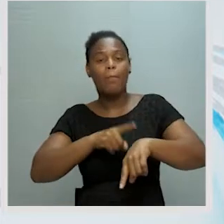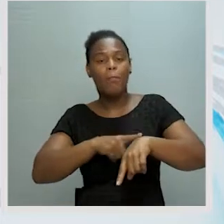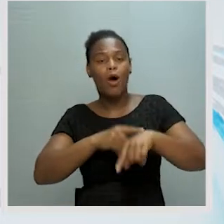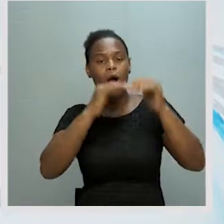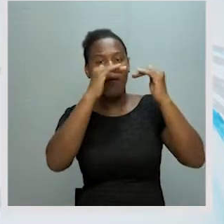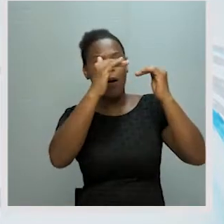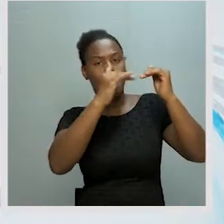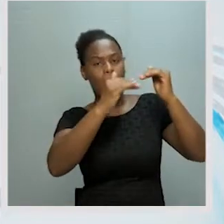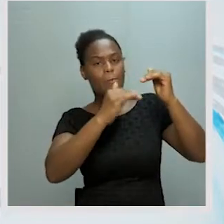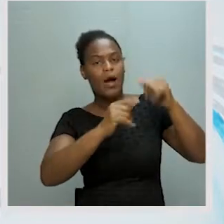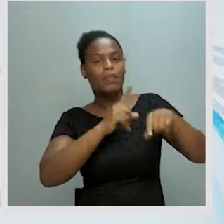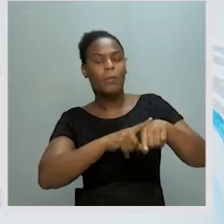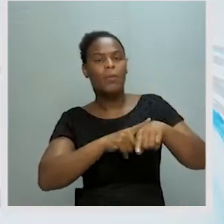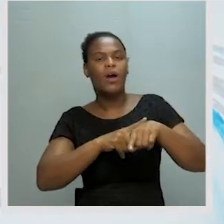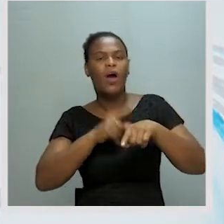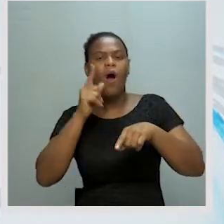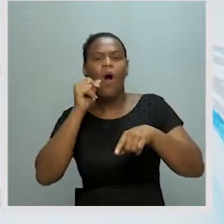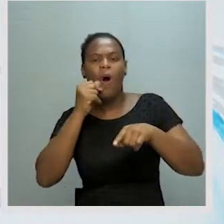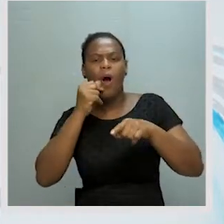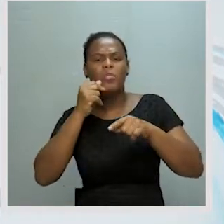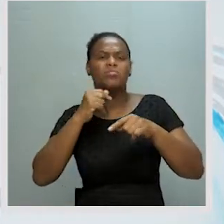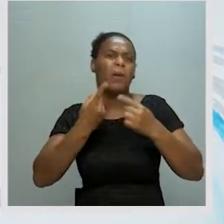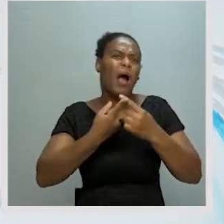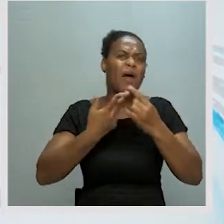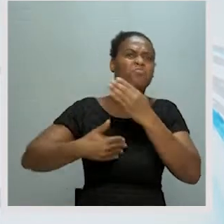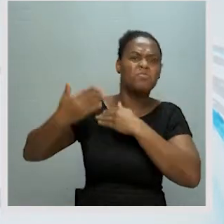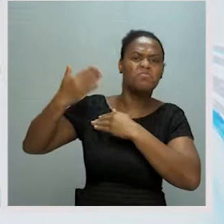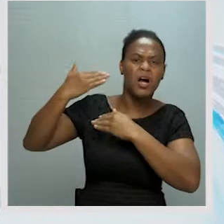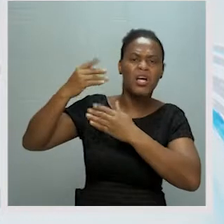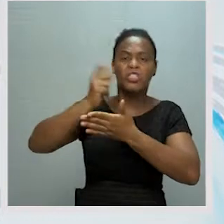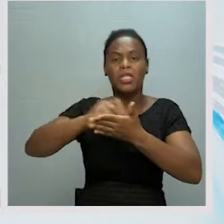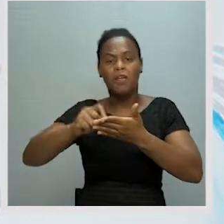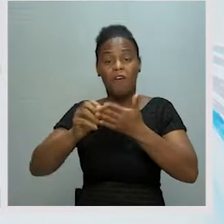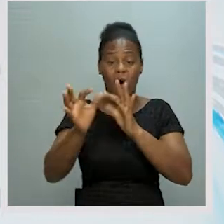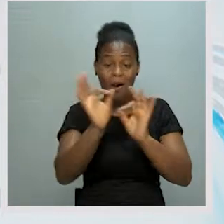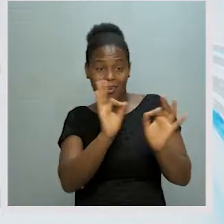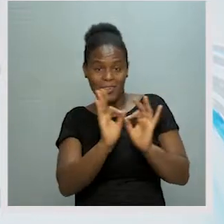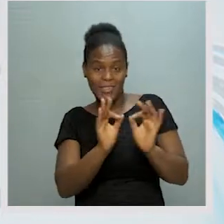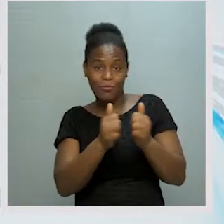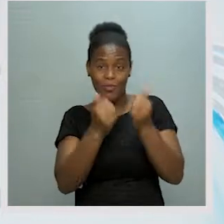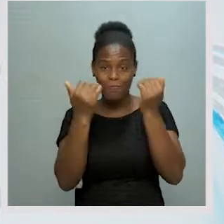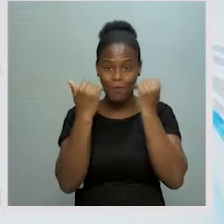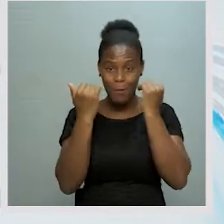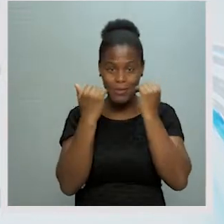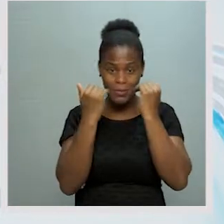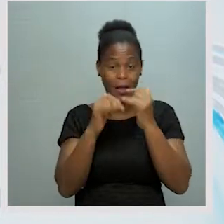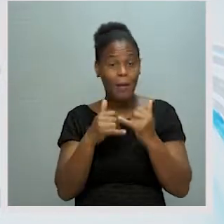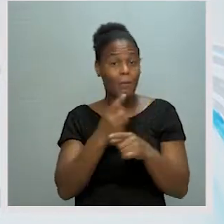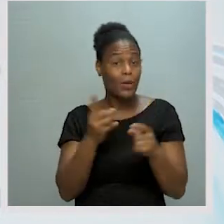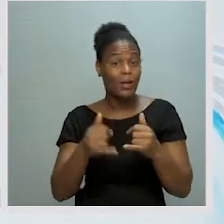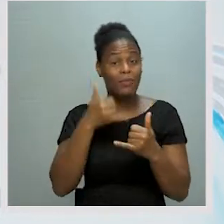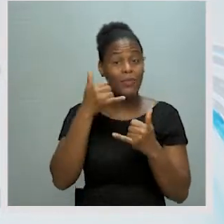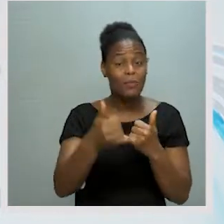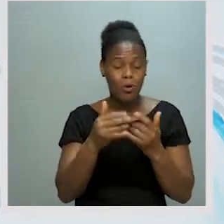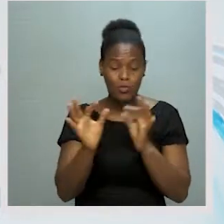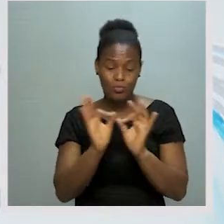ordem cronológica, o fulano que escreveu antes do outro, nós organizamos as fichas, né? Com as informações, porque elas depois vamos